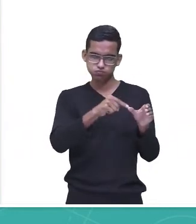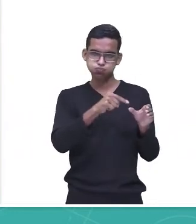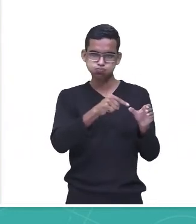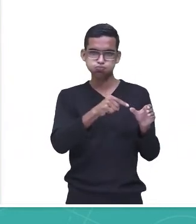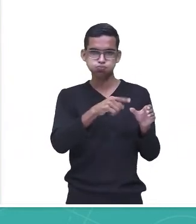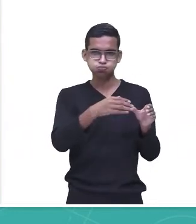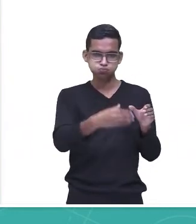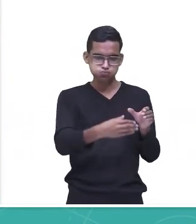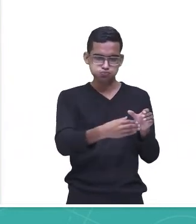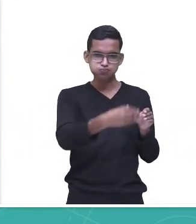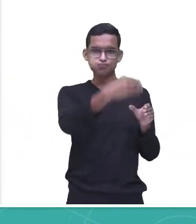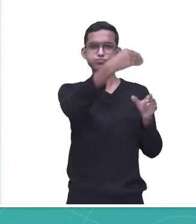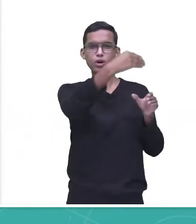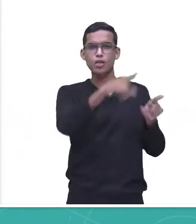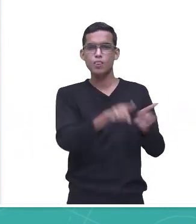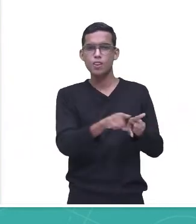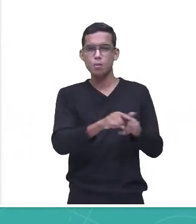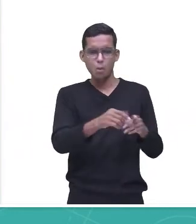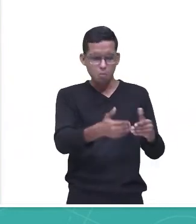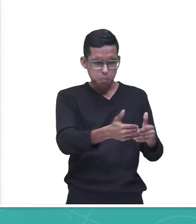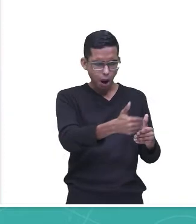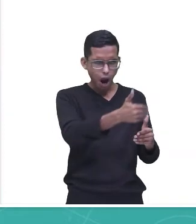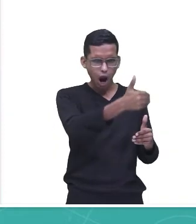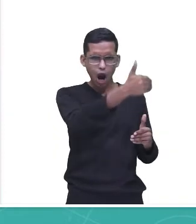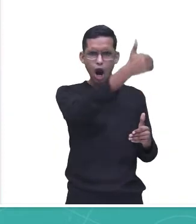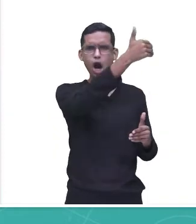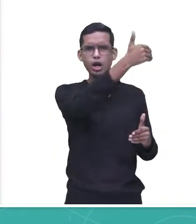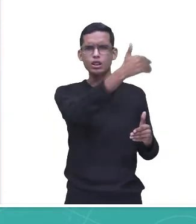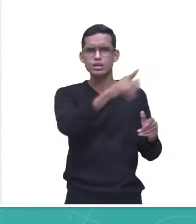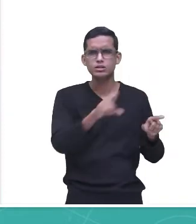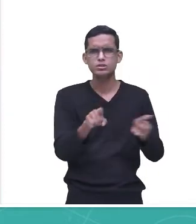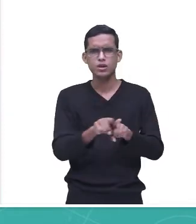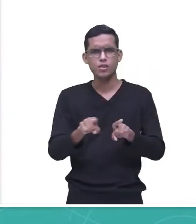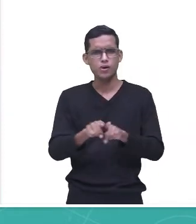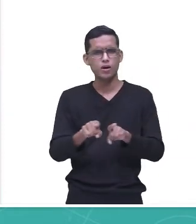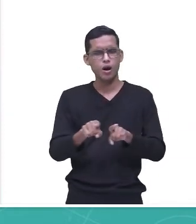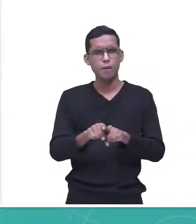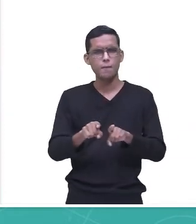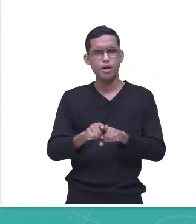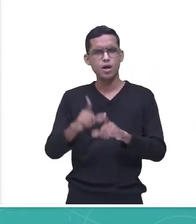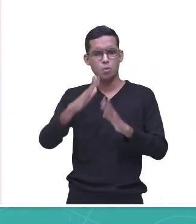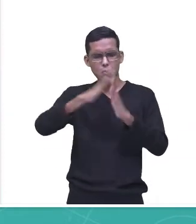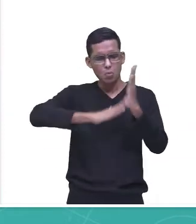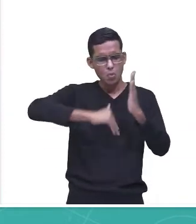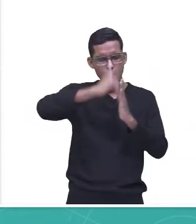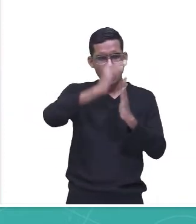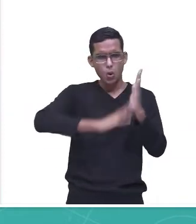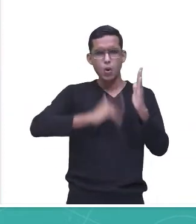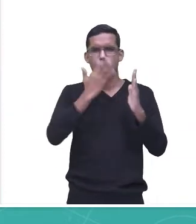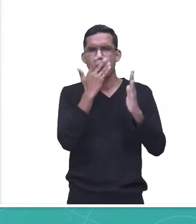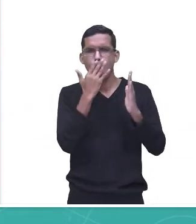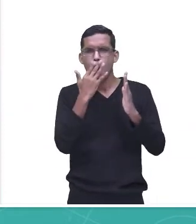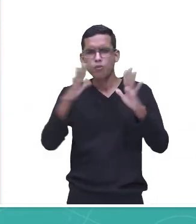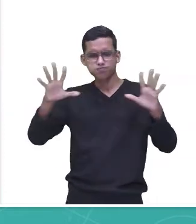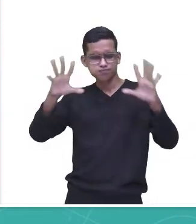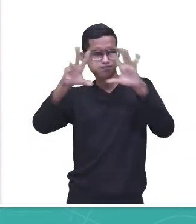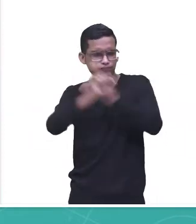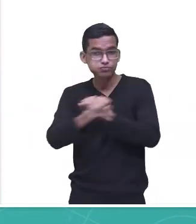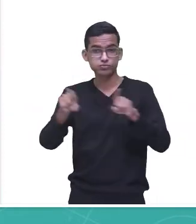era bastante comprida, as pinturas tinham um tom muito forte, principalmente com cores